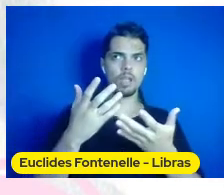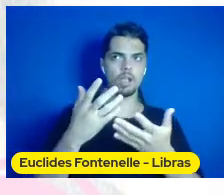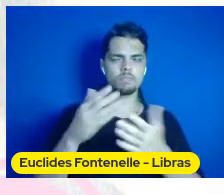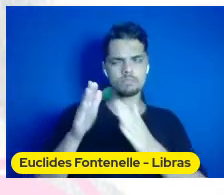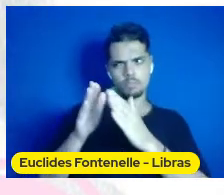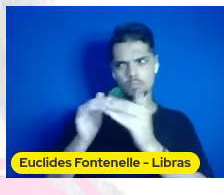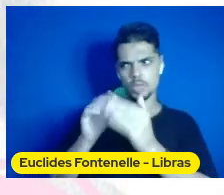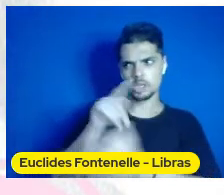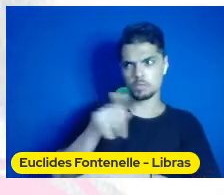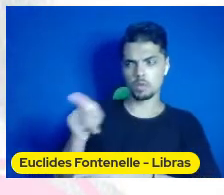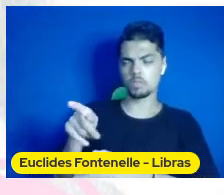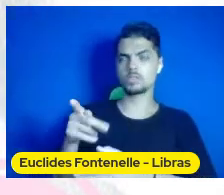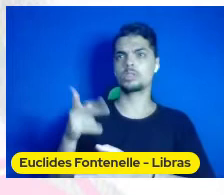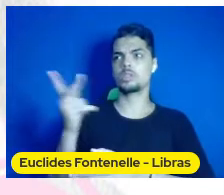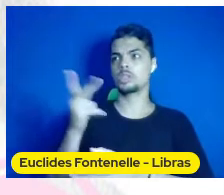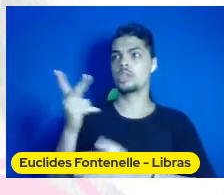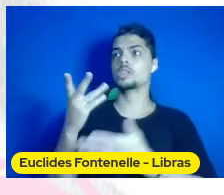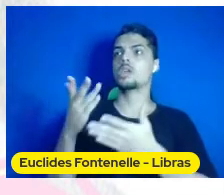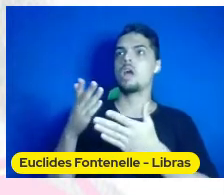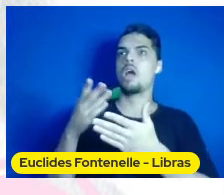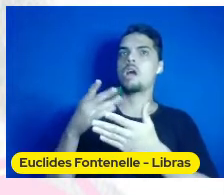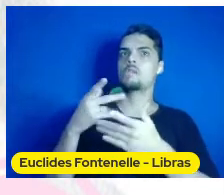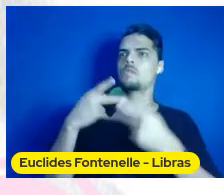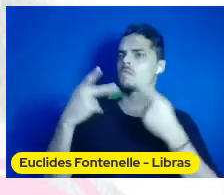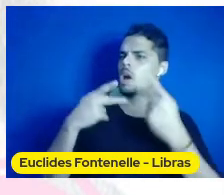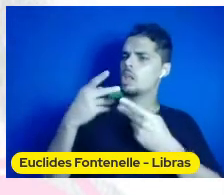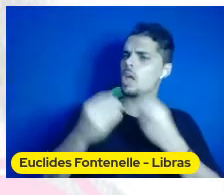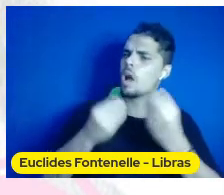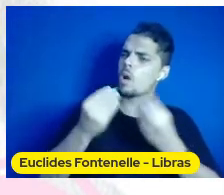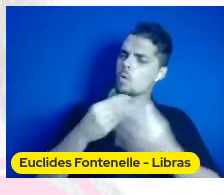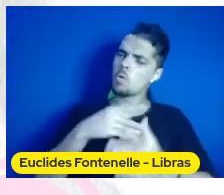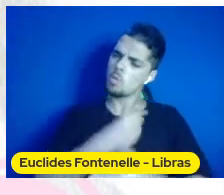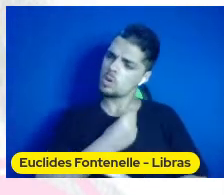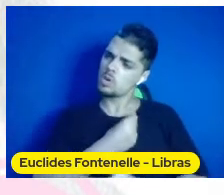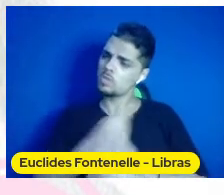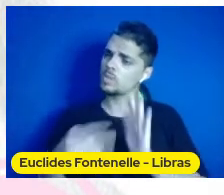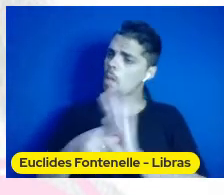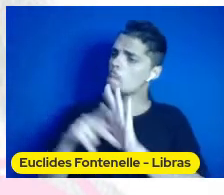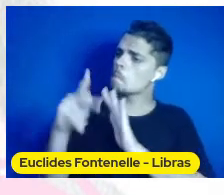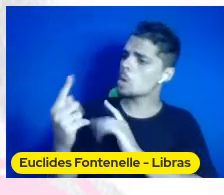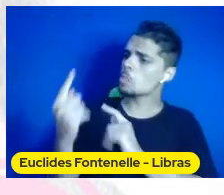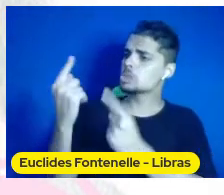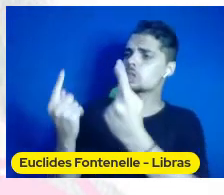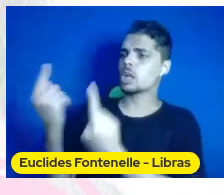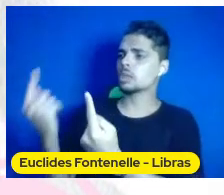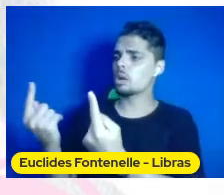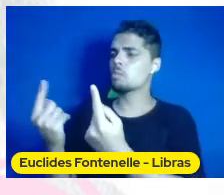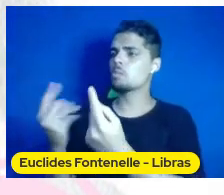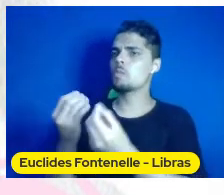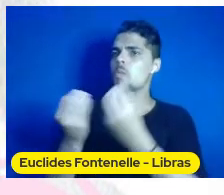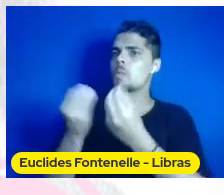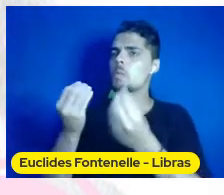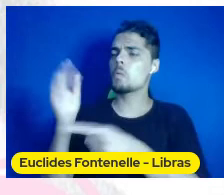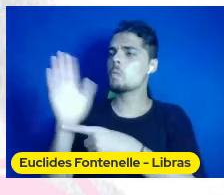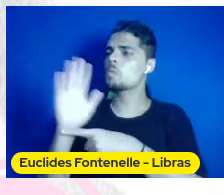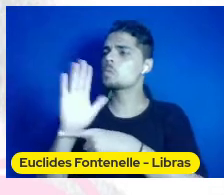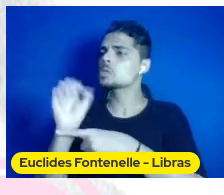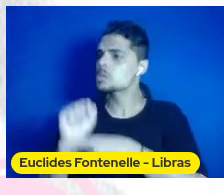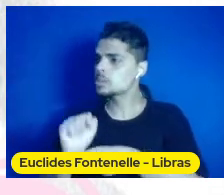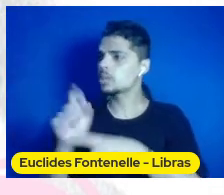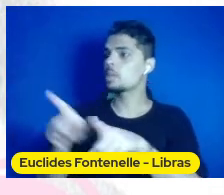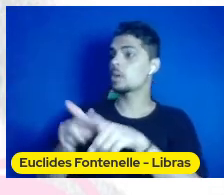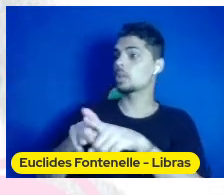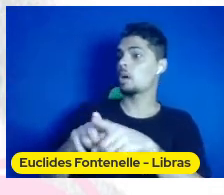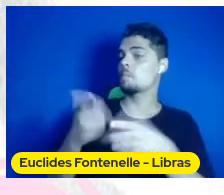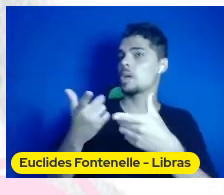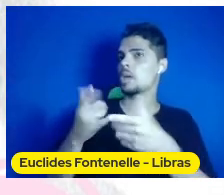da trajetória pessoal de vocês, do seu trabalho e do seu trabalho com cinema de animação, né? E para aquele público que